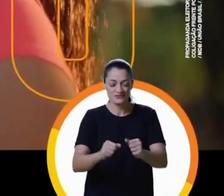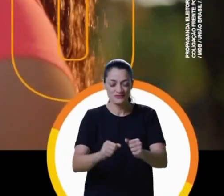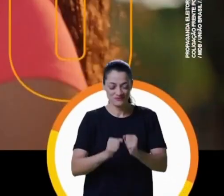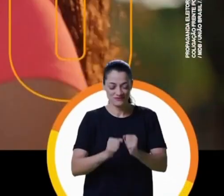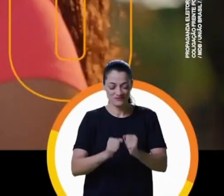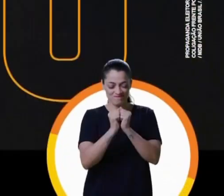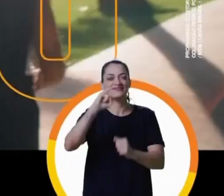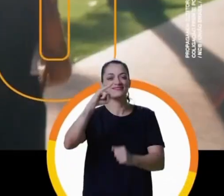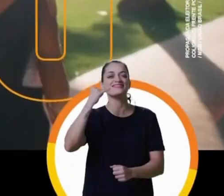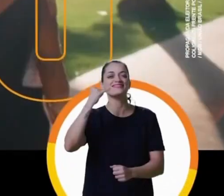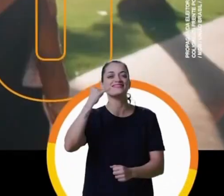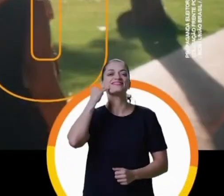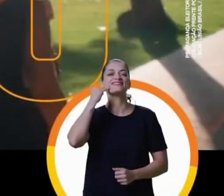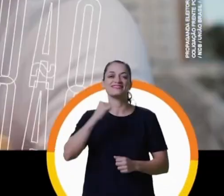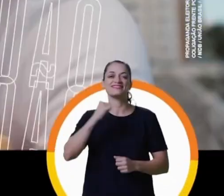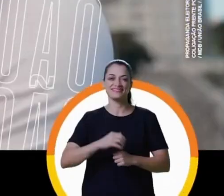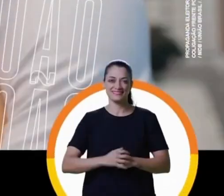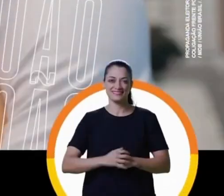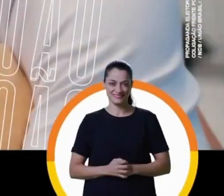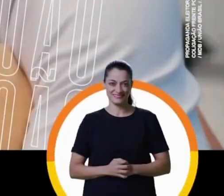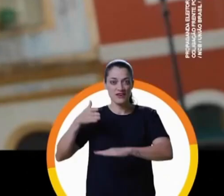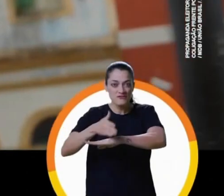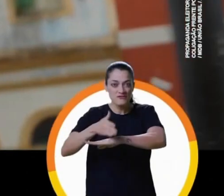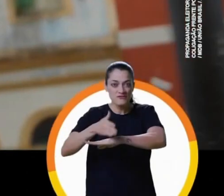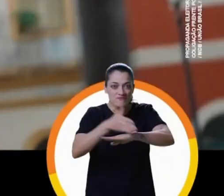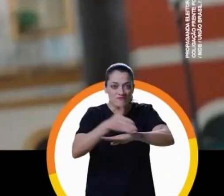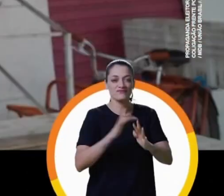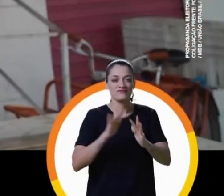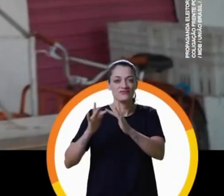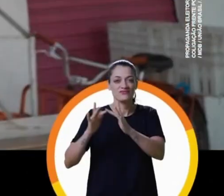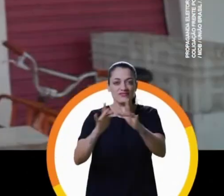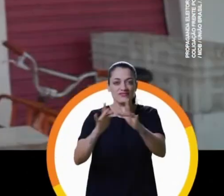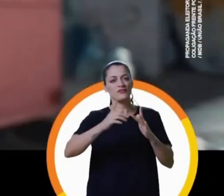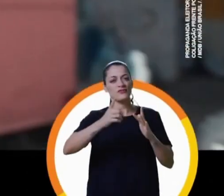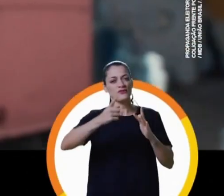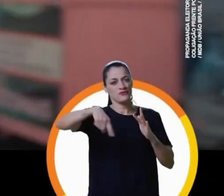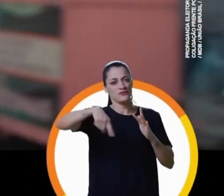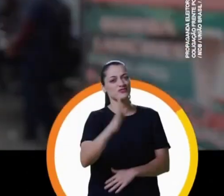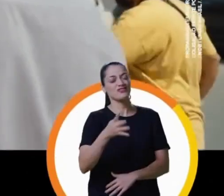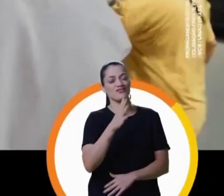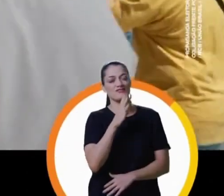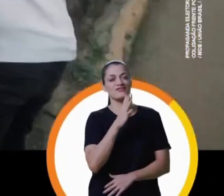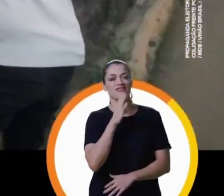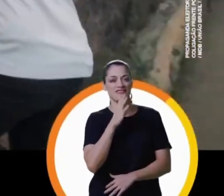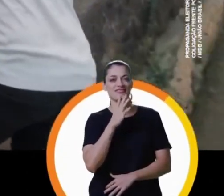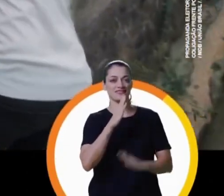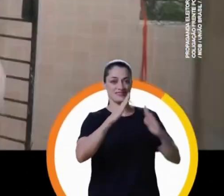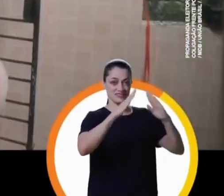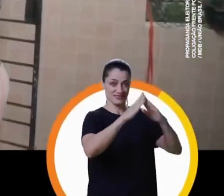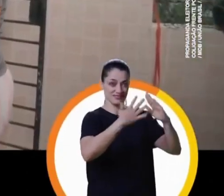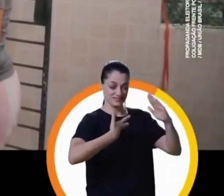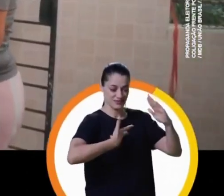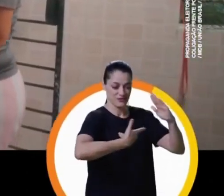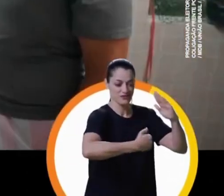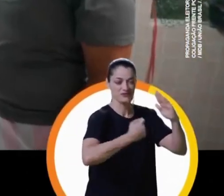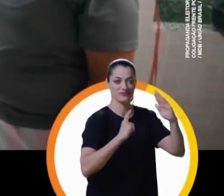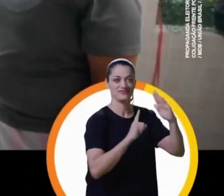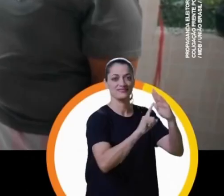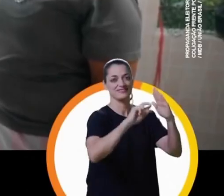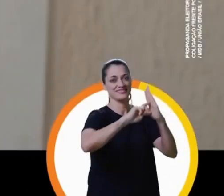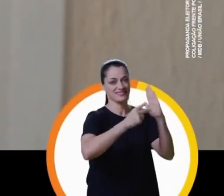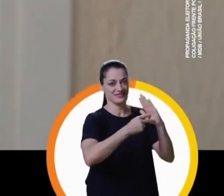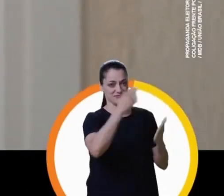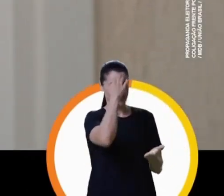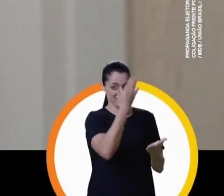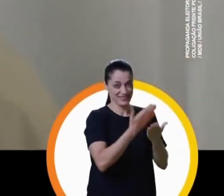junto, a gente vai com o João. Estar na rua é uma marca do nosso trabalho. Agora, estar na rua e ser recebido pelas